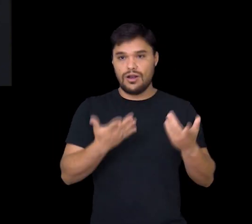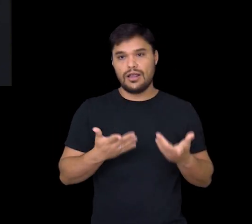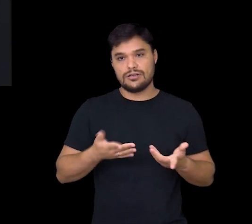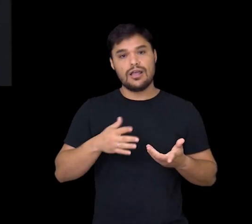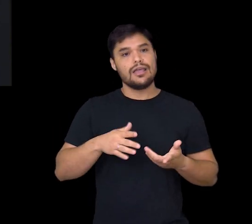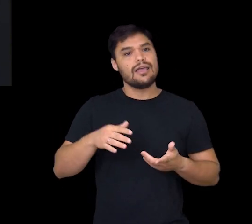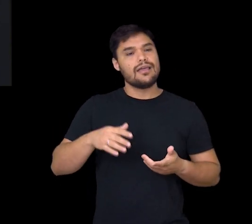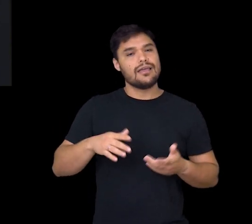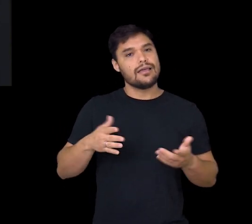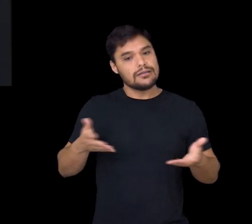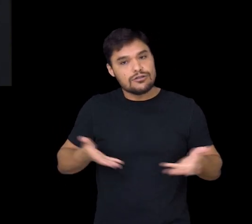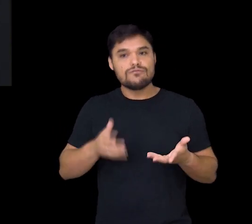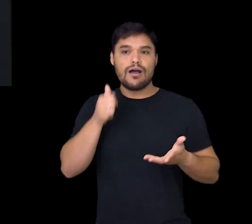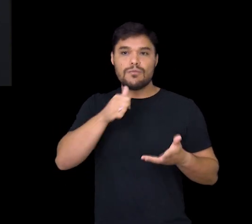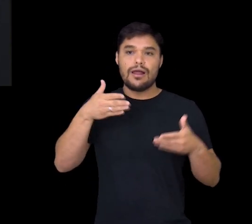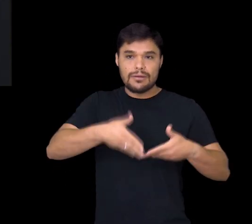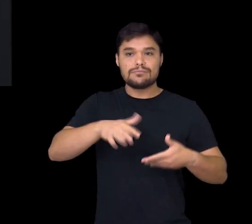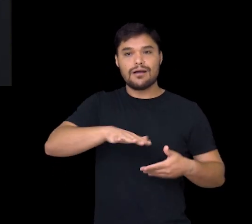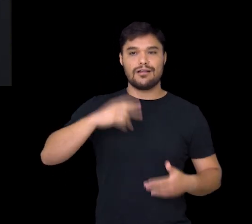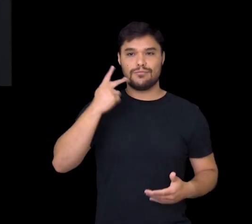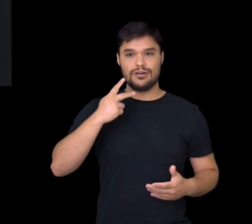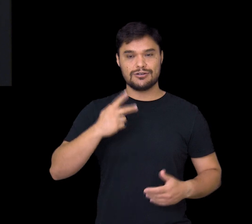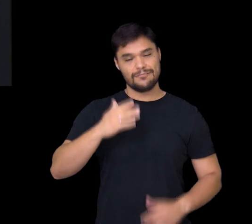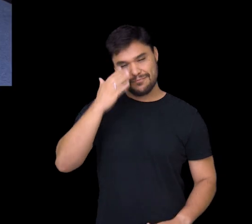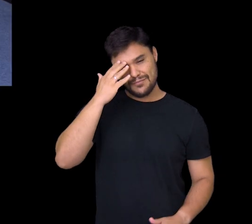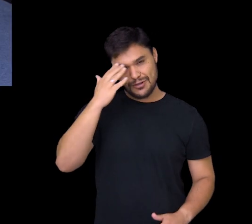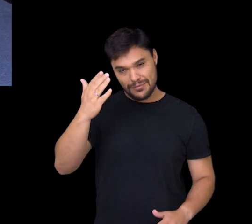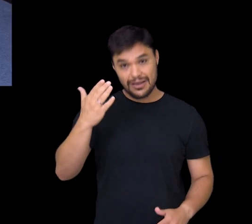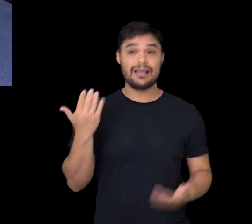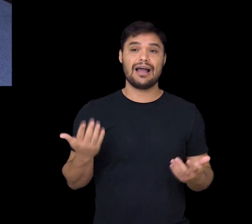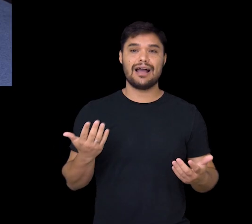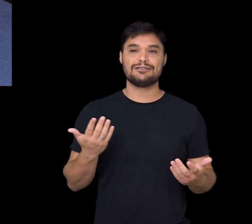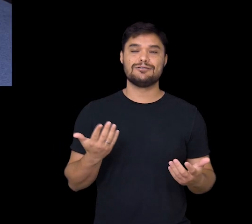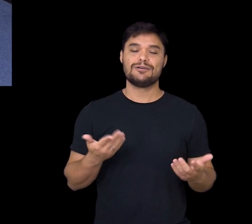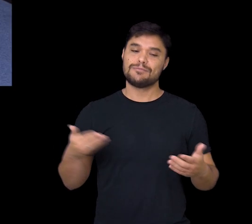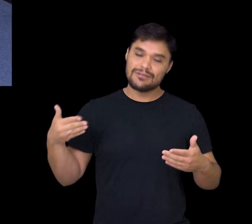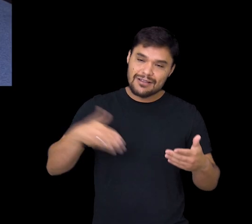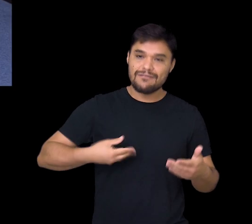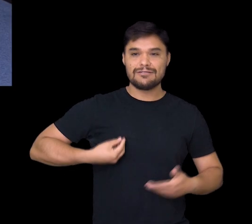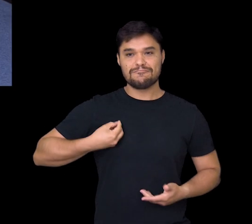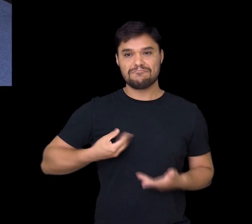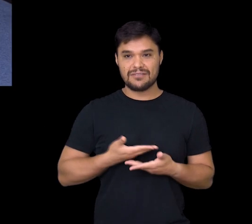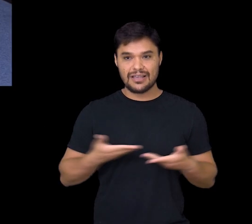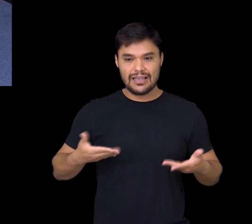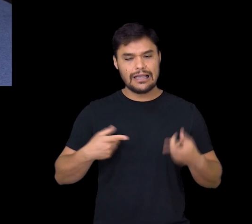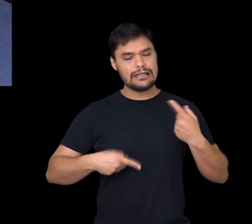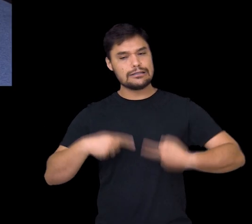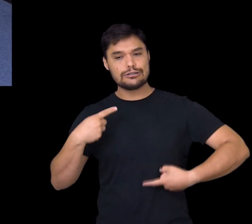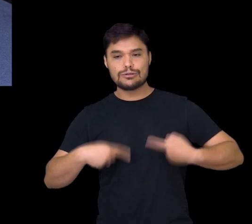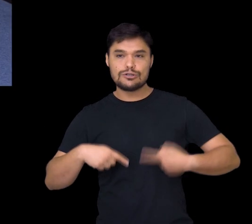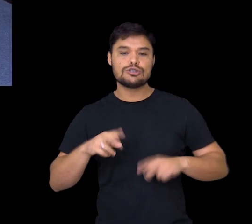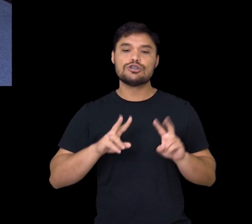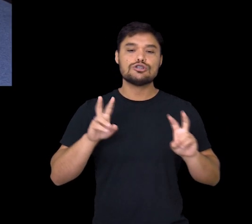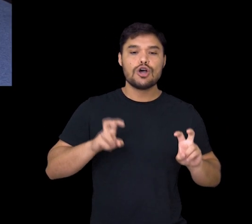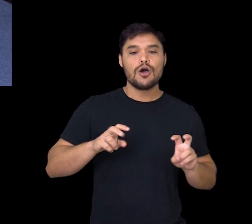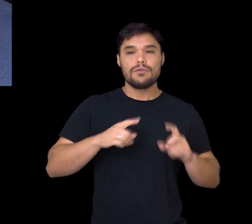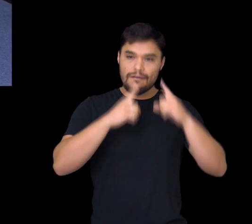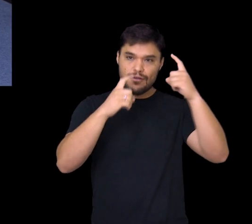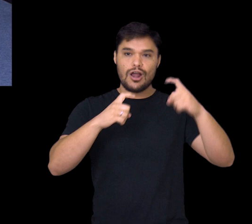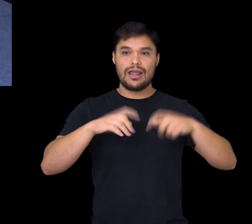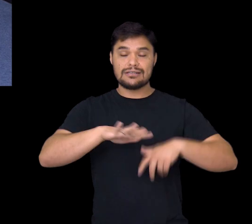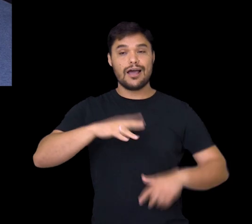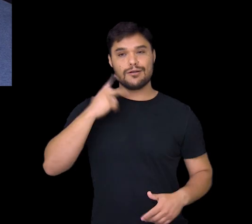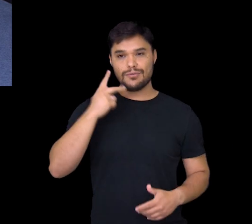agressão e do afastamento da mulher do espaço político. Muito obrigada por atender o nosso convite e discutir aqui essa